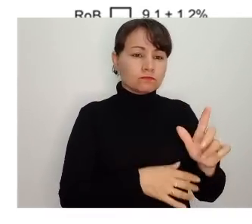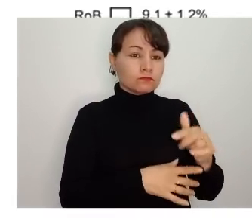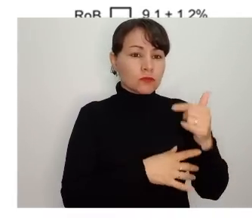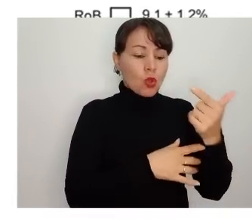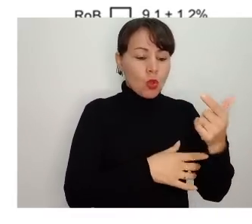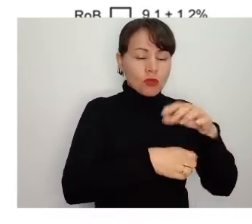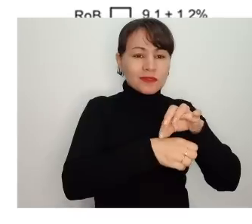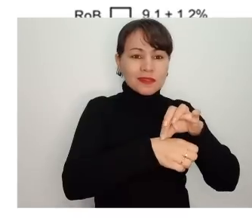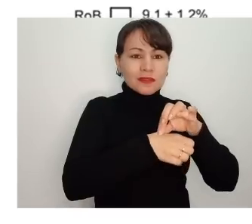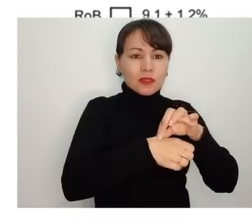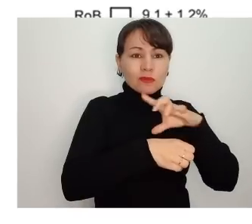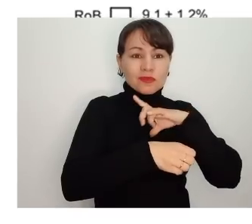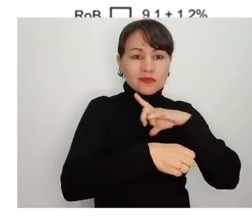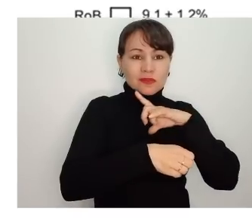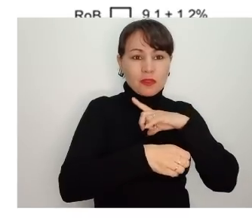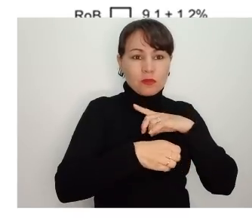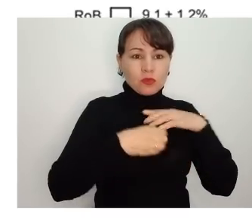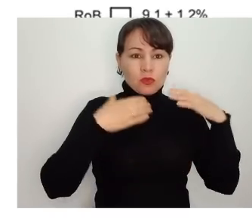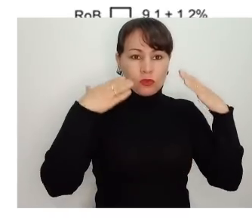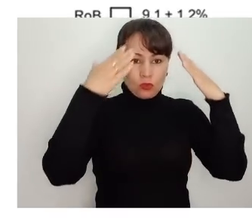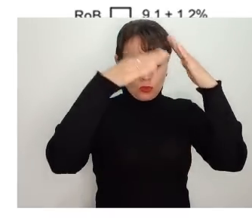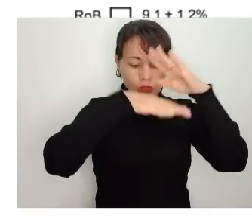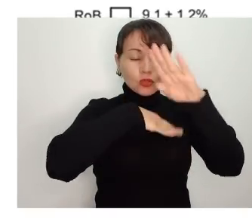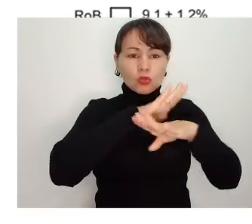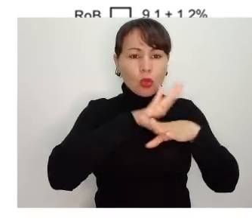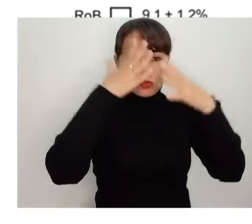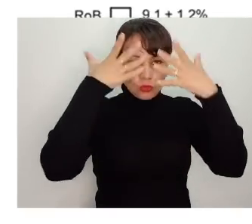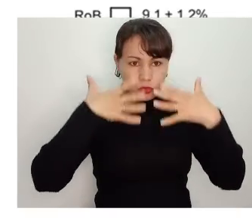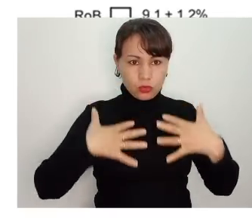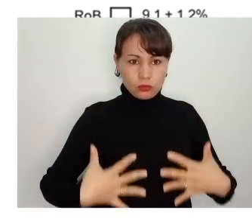semelhantes a qualquer outra célula que nós temos no nosso corpo.